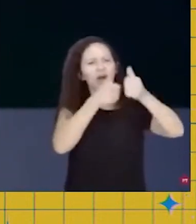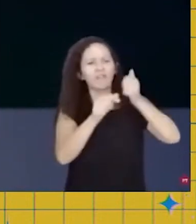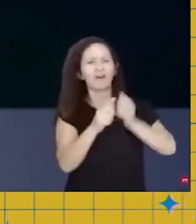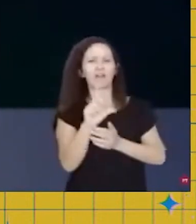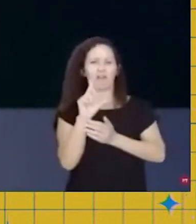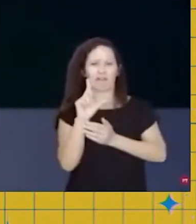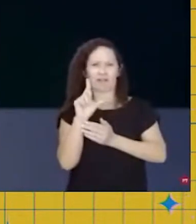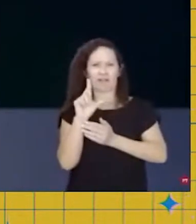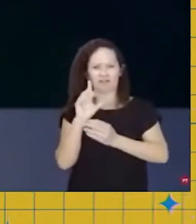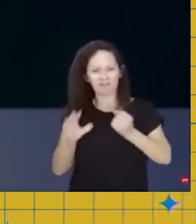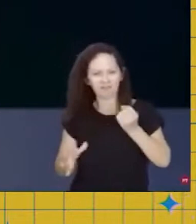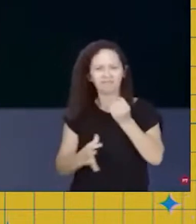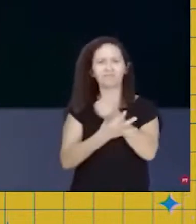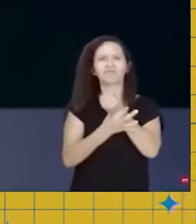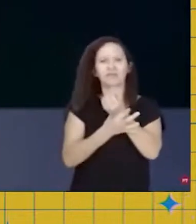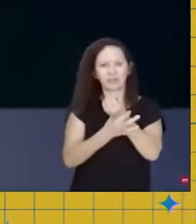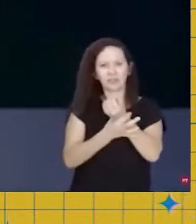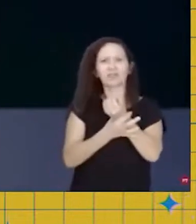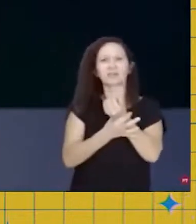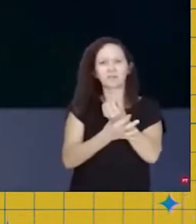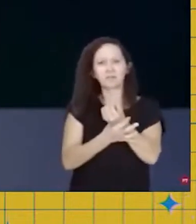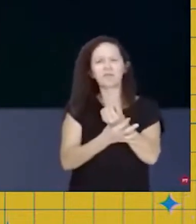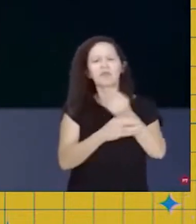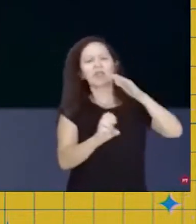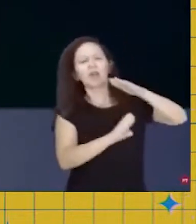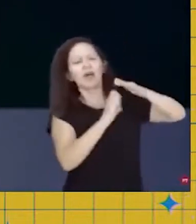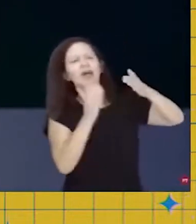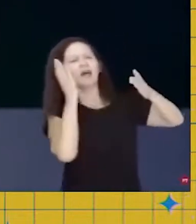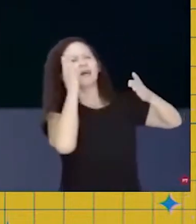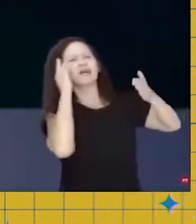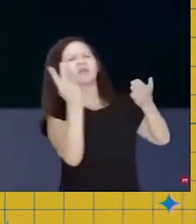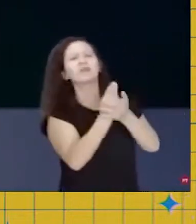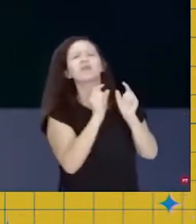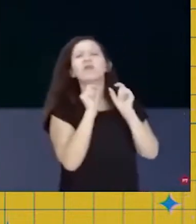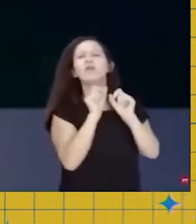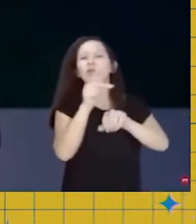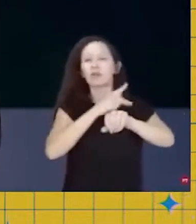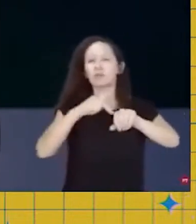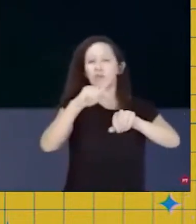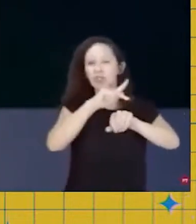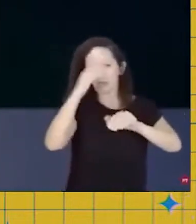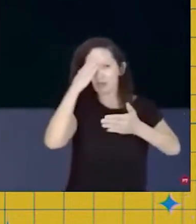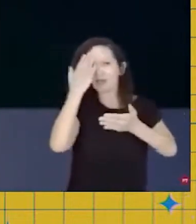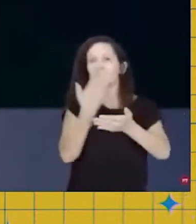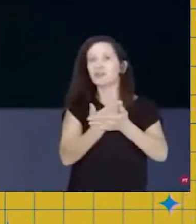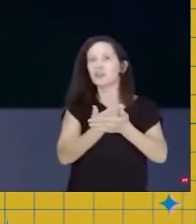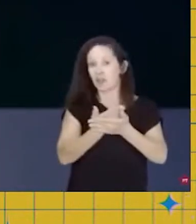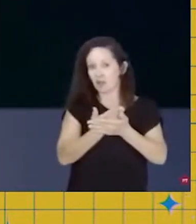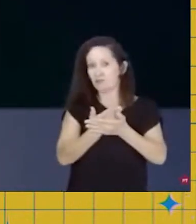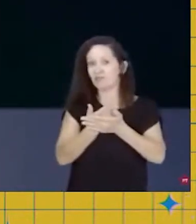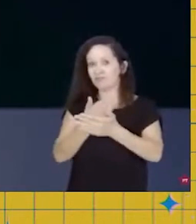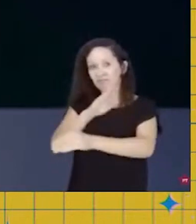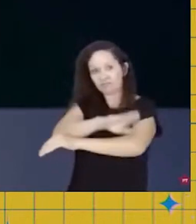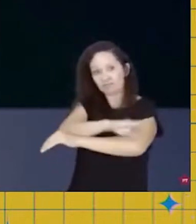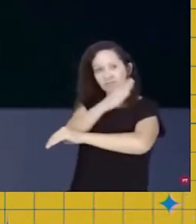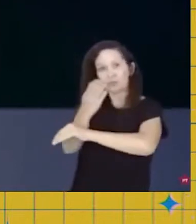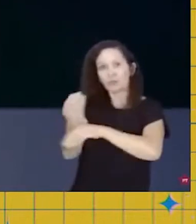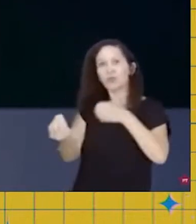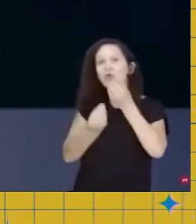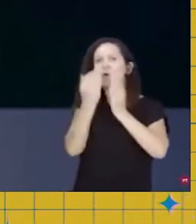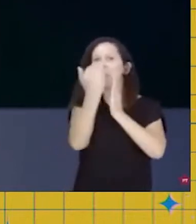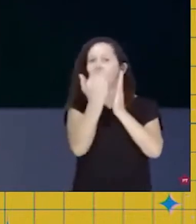dos investidores saberem o que está acontecendo confiarem nas trajetórias e nos cenários programados